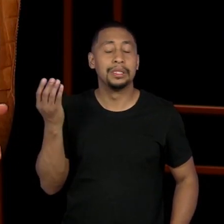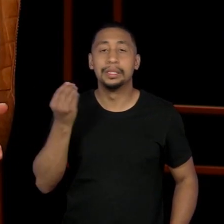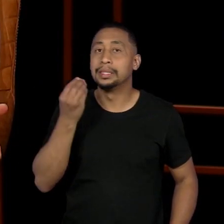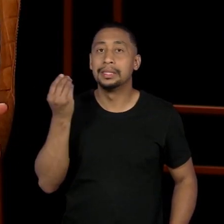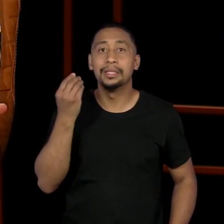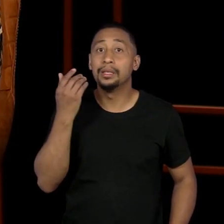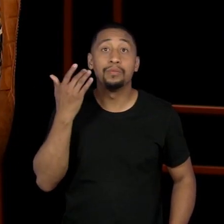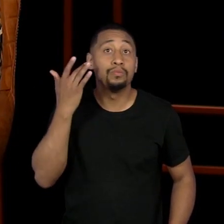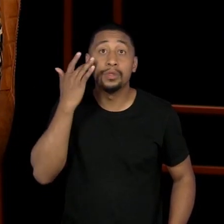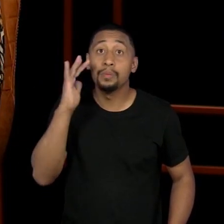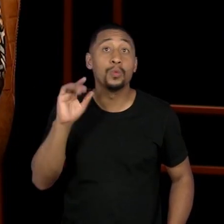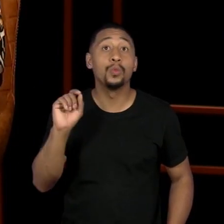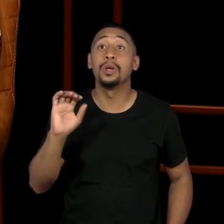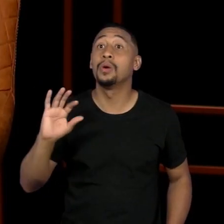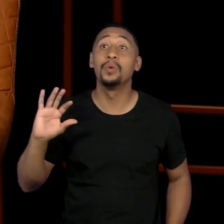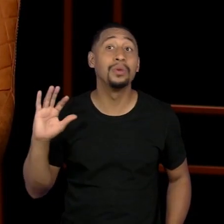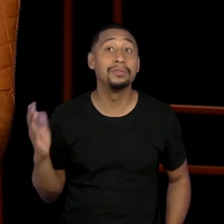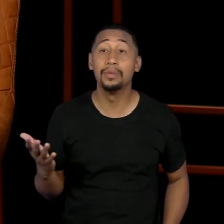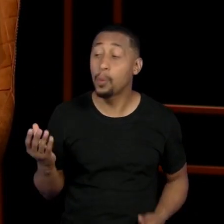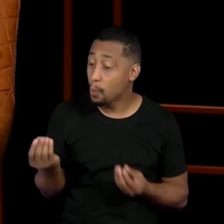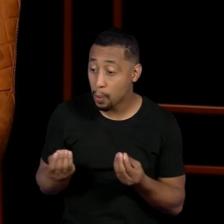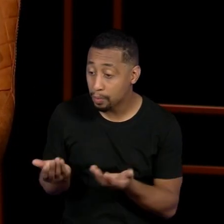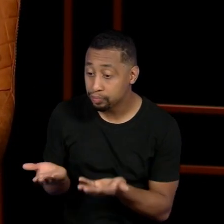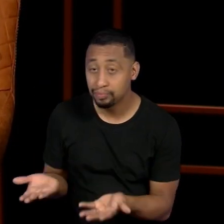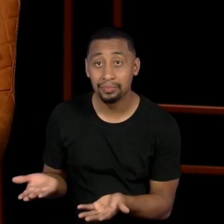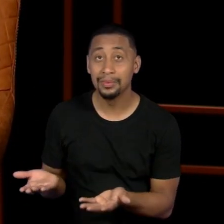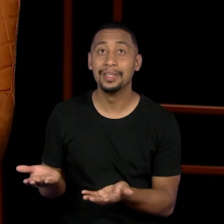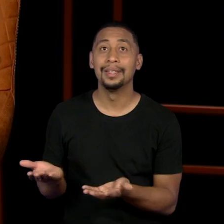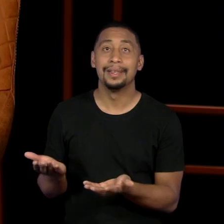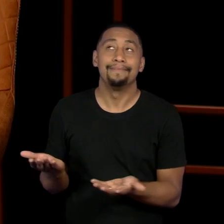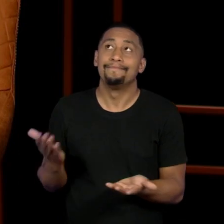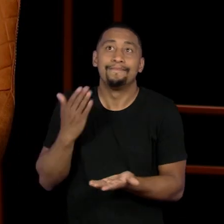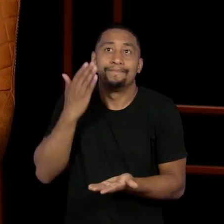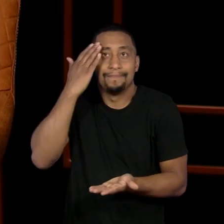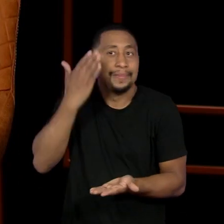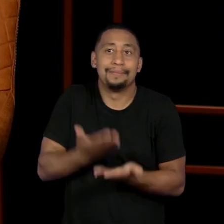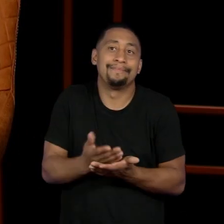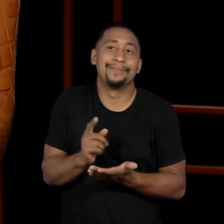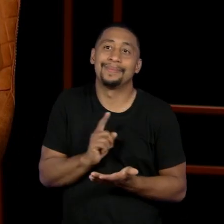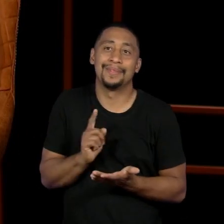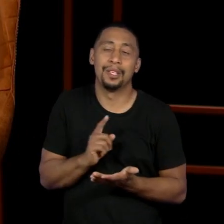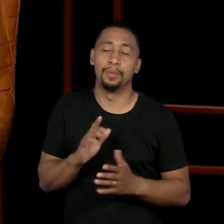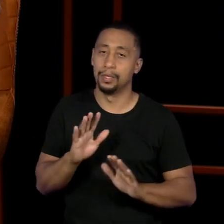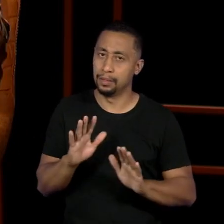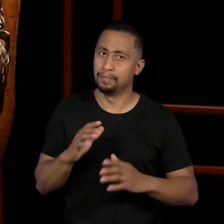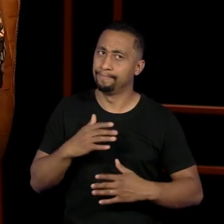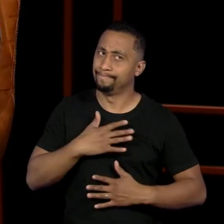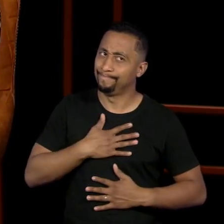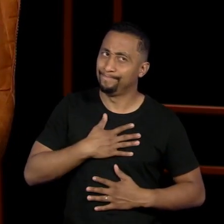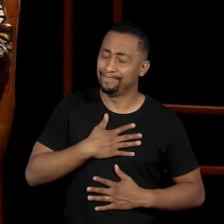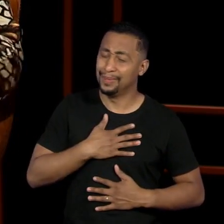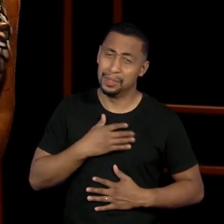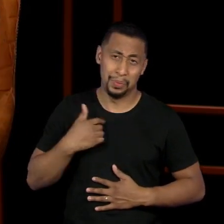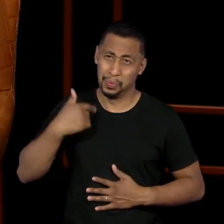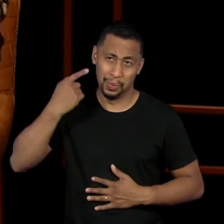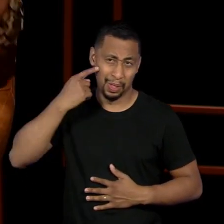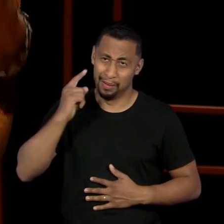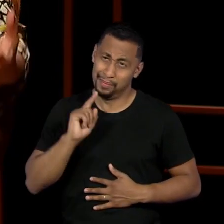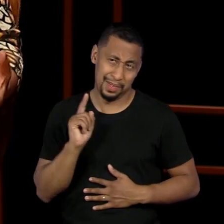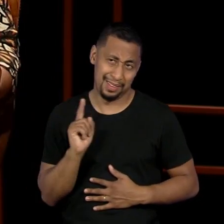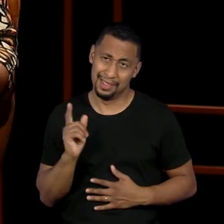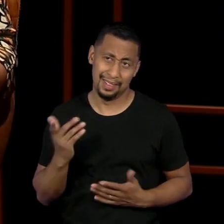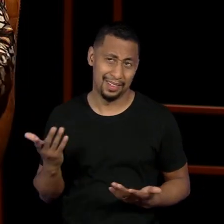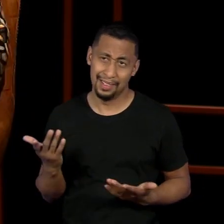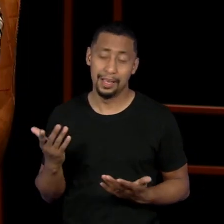nós também não queríamos, mas nós não... Eu não tinha a noção da dimensão, que obviamente aquilo,